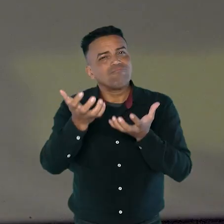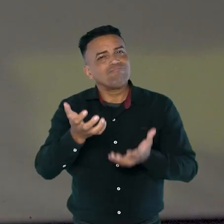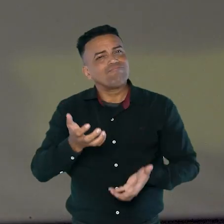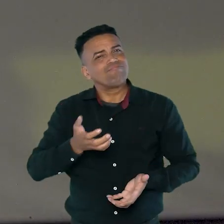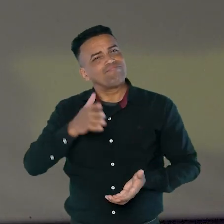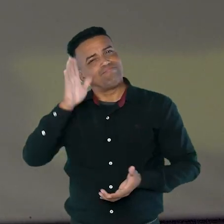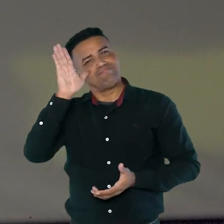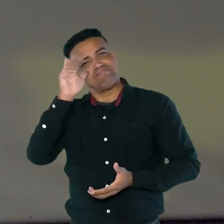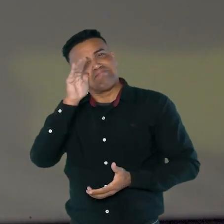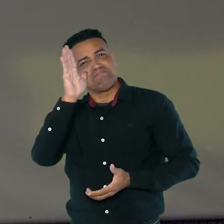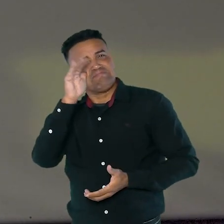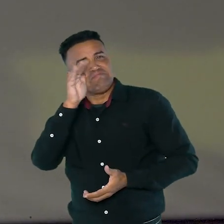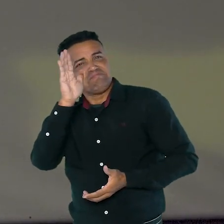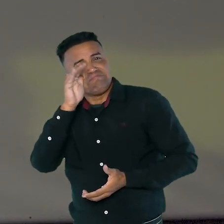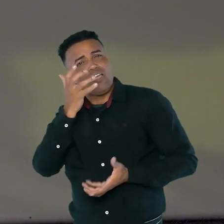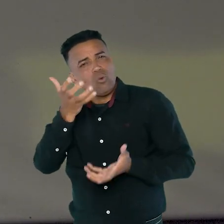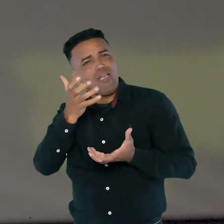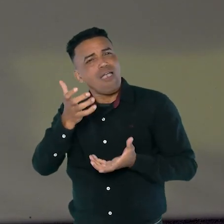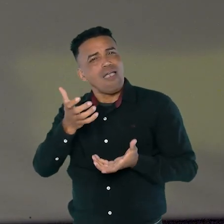eu quero